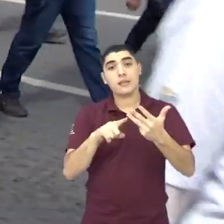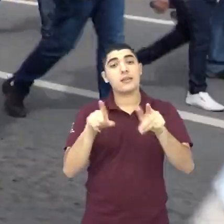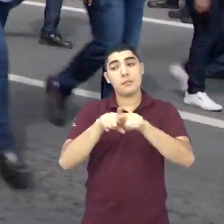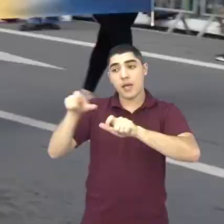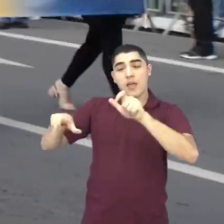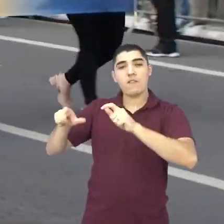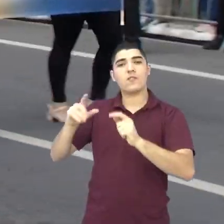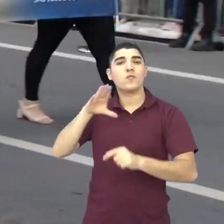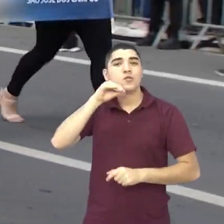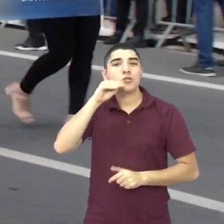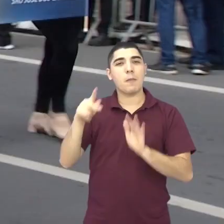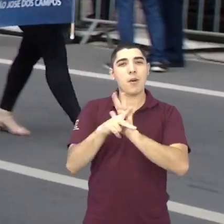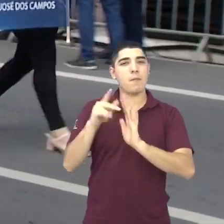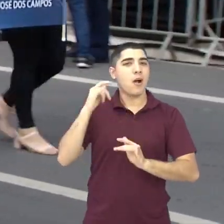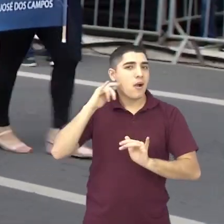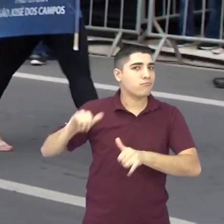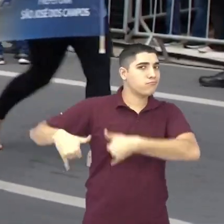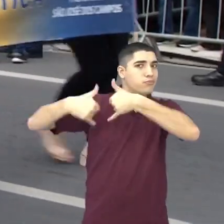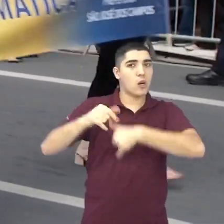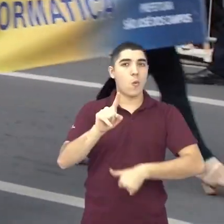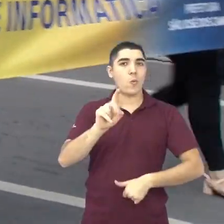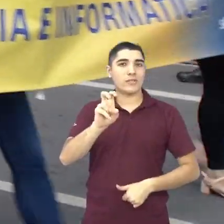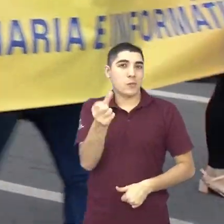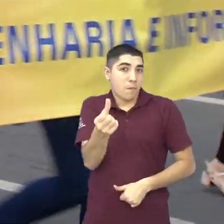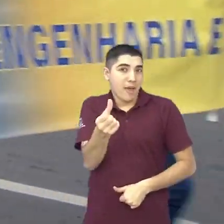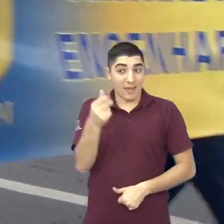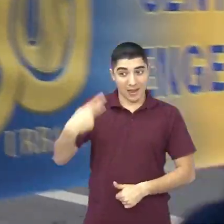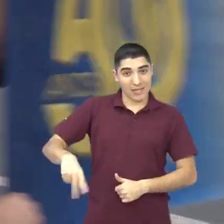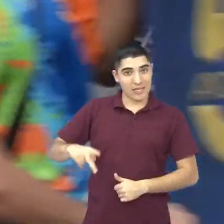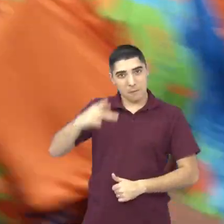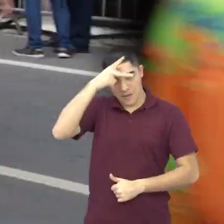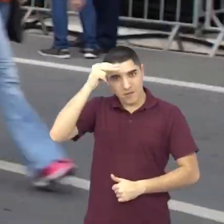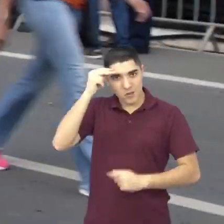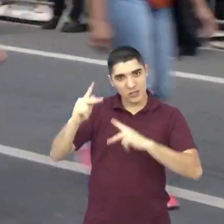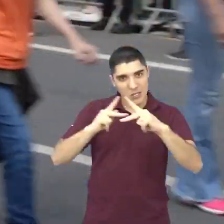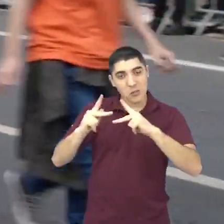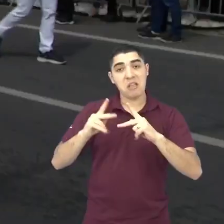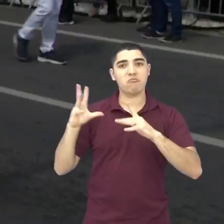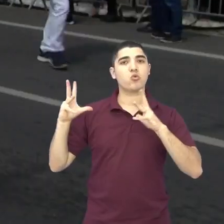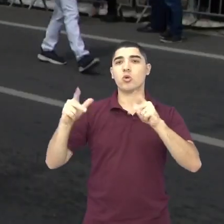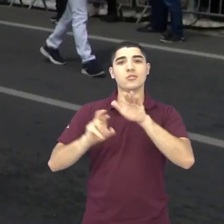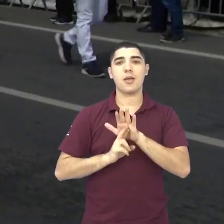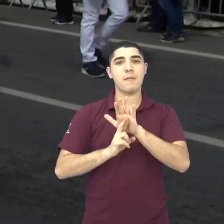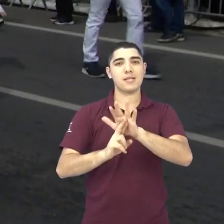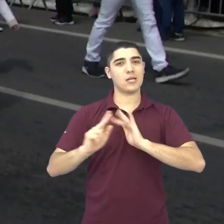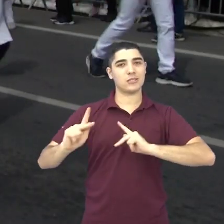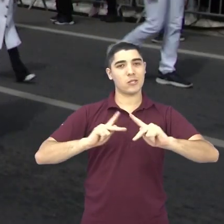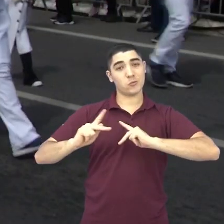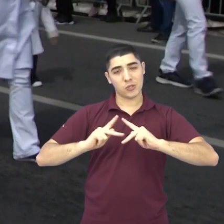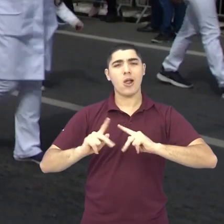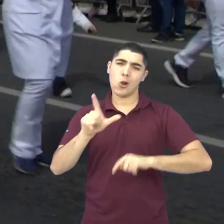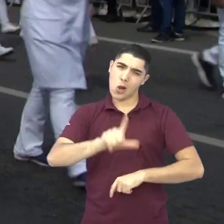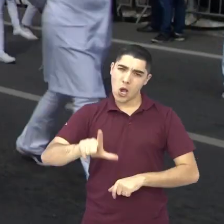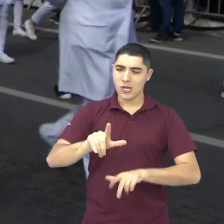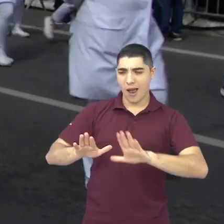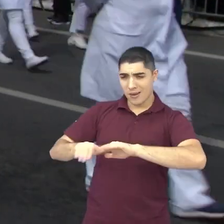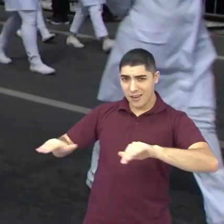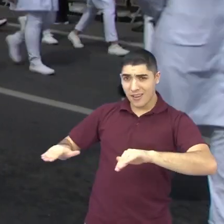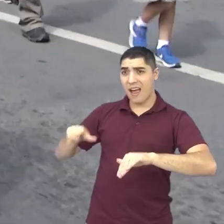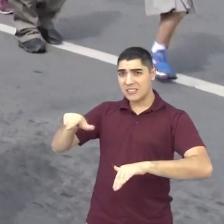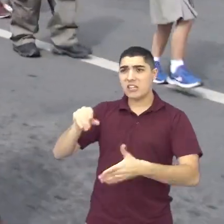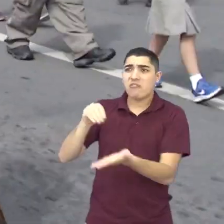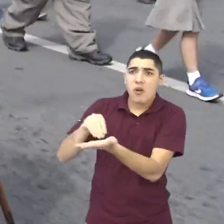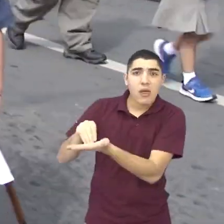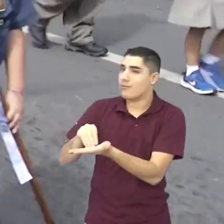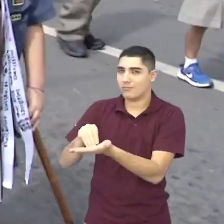ruas e até mesmo atendentes do 156, o serviço de atendimento à população. Todos ali, reverenciando os joseenses.